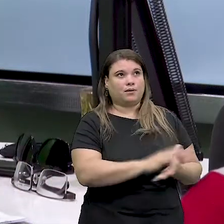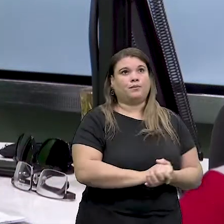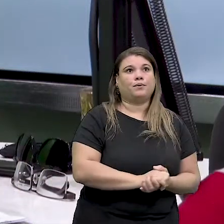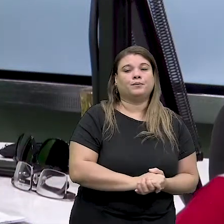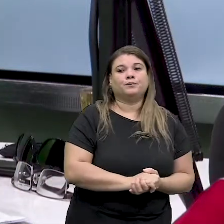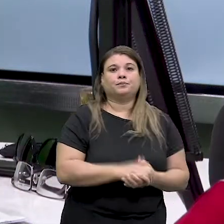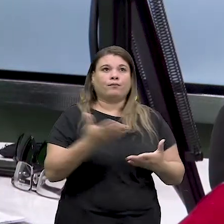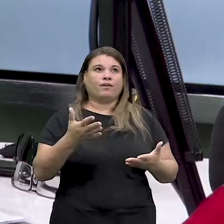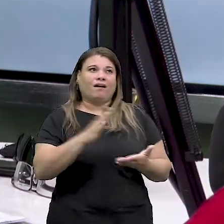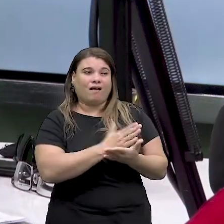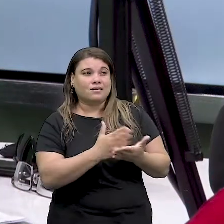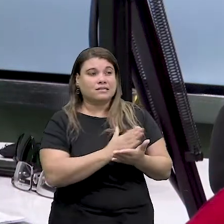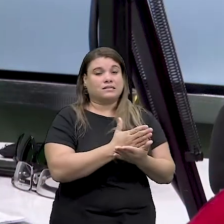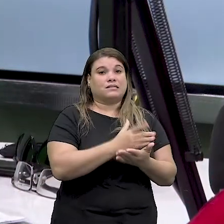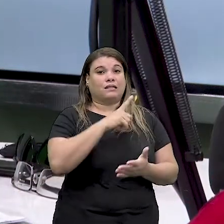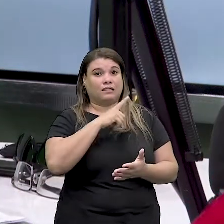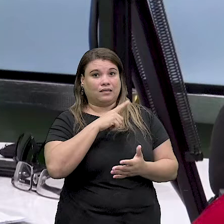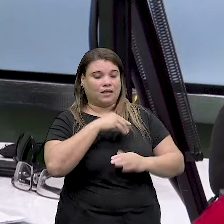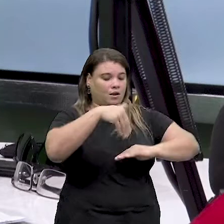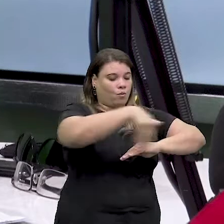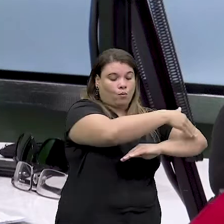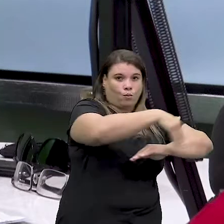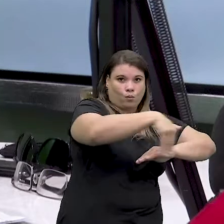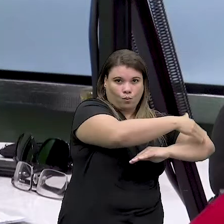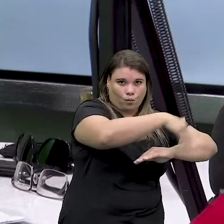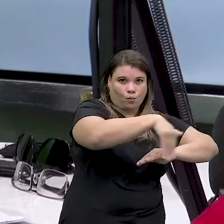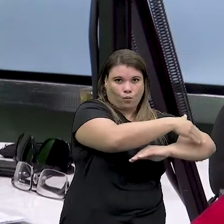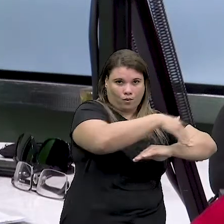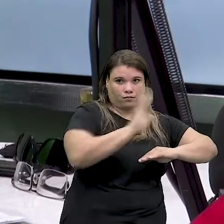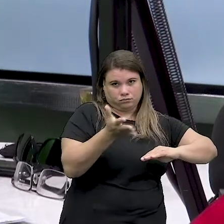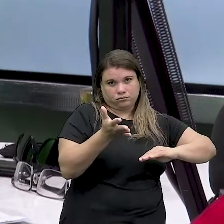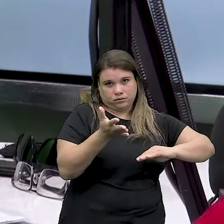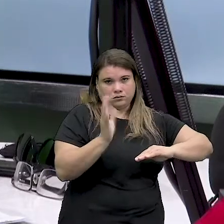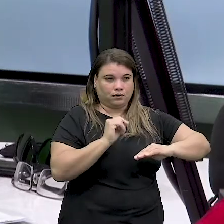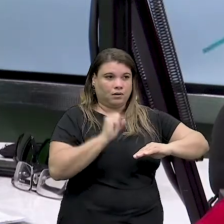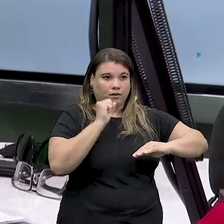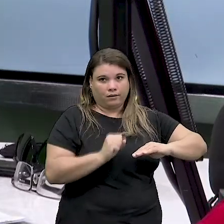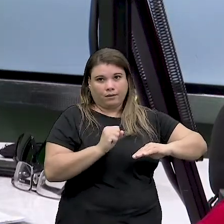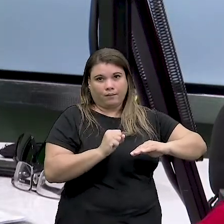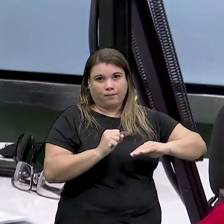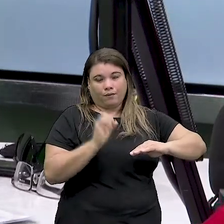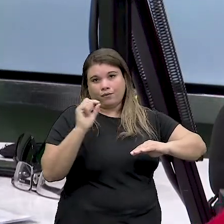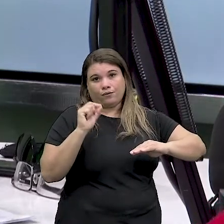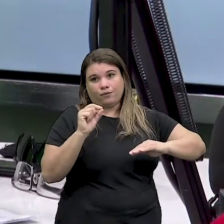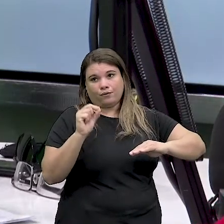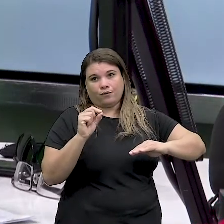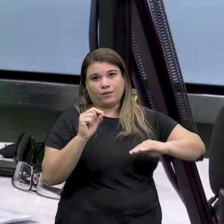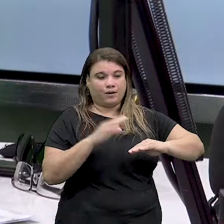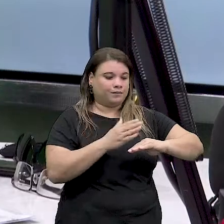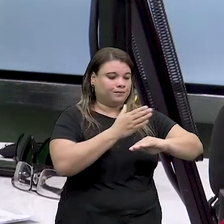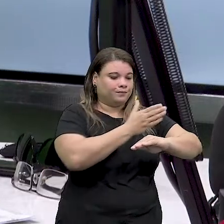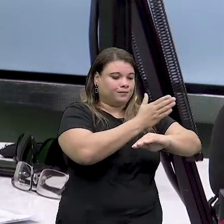vezes tem uma rua, né? E ela pode ser feita com 2 faixas, né? E é porque ali a gente sabe que o bairro só tende a crescer por um